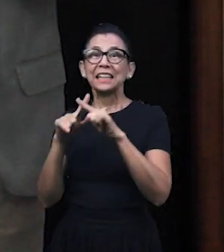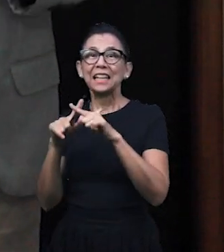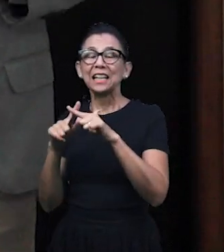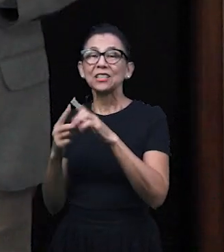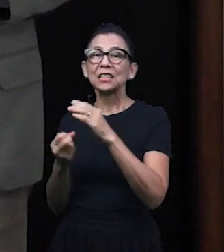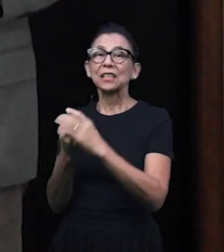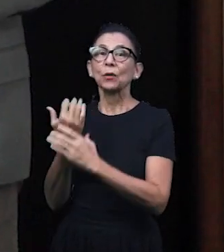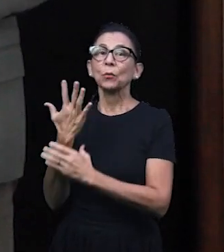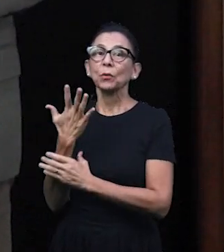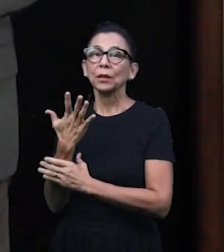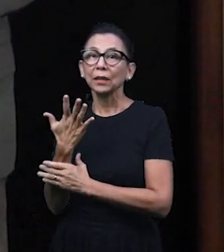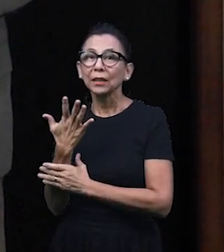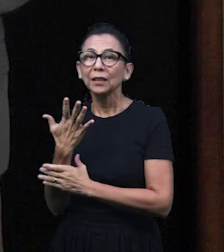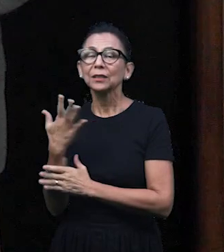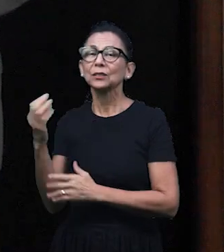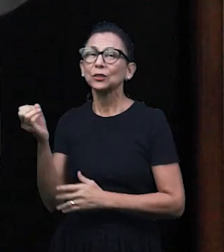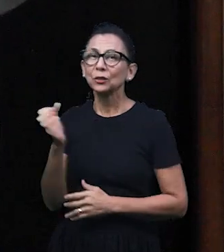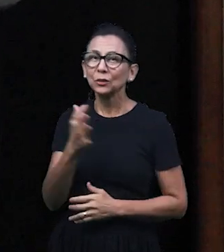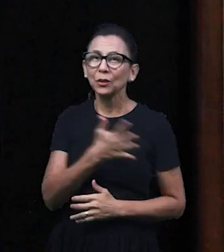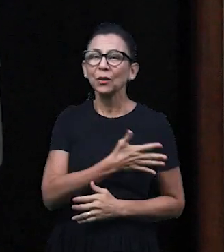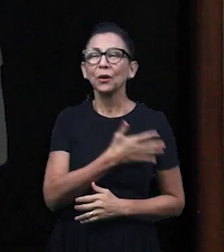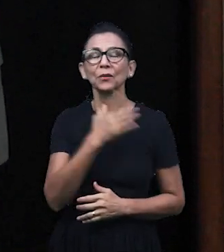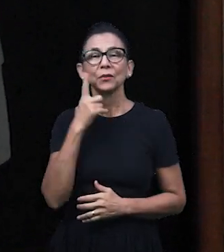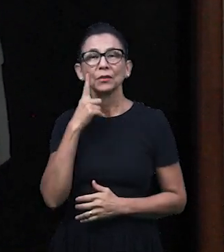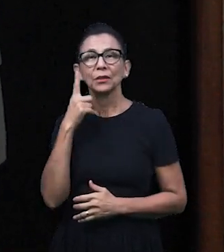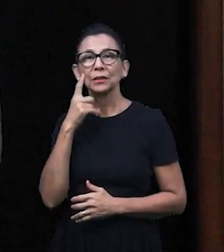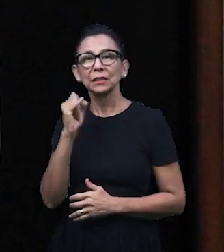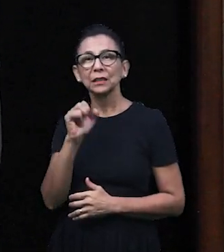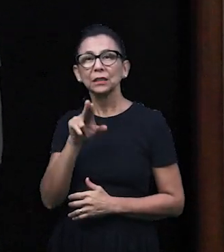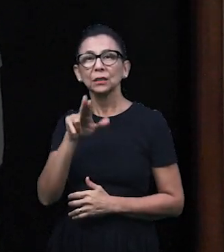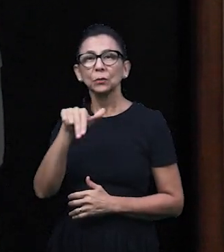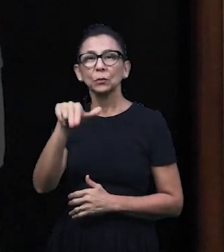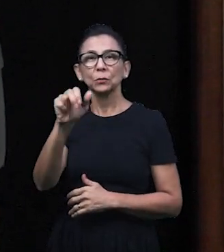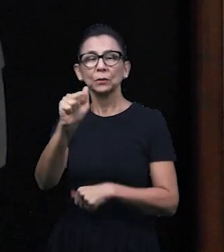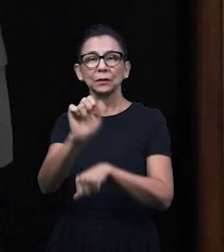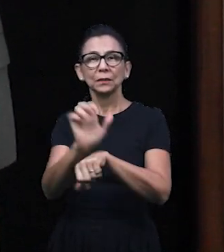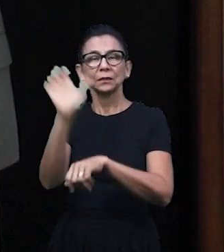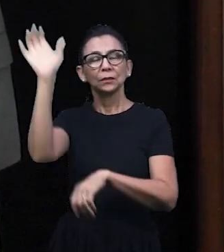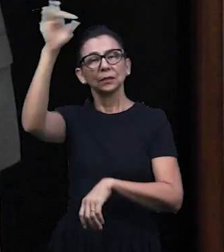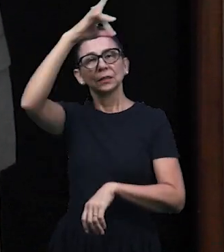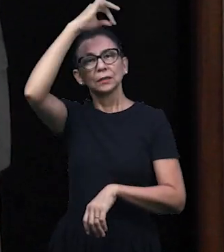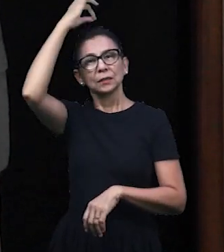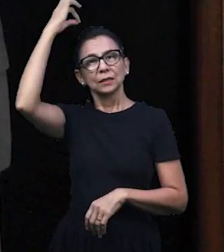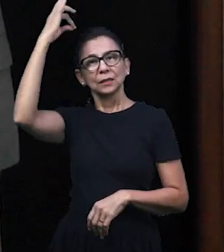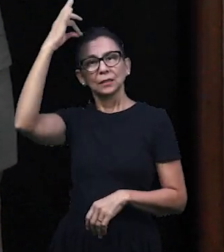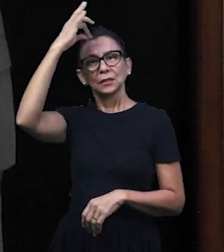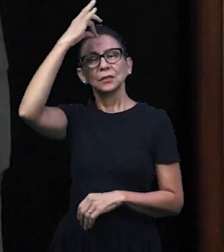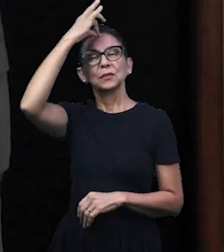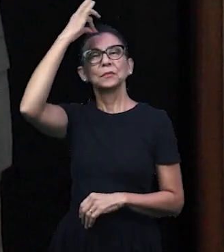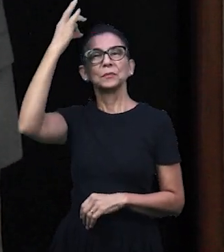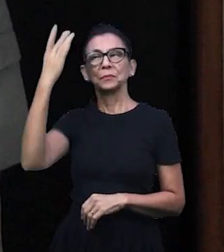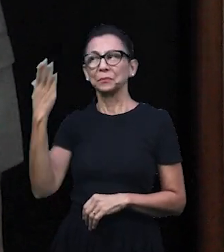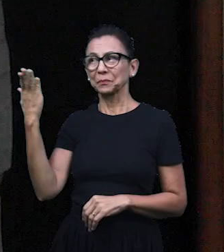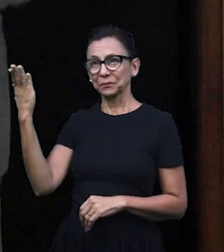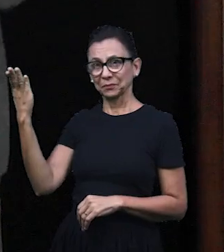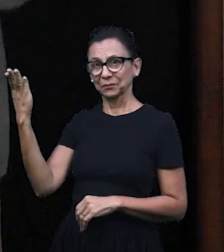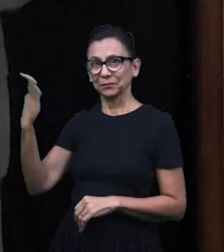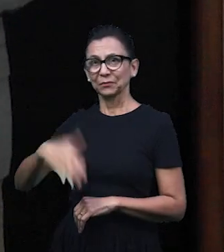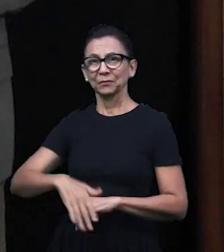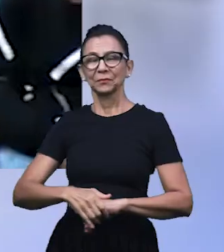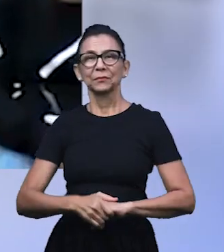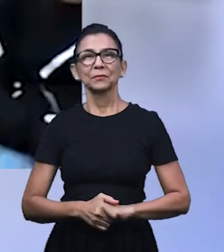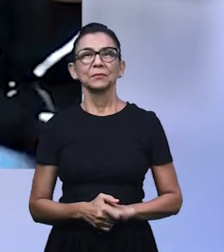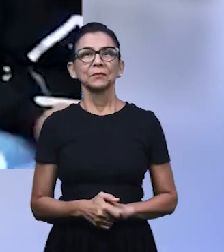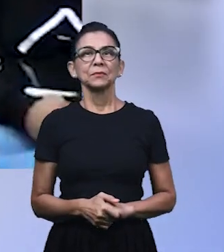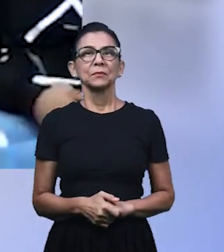um vídeo da consagração de templo em Iuna, no estado do Espírito Santo, a igreja do bairro Trevo, em Iuna, no Espírito Santo. Vamos